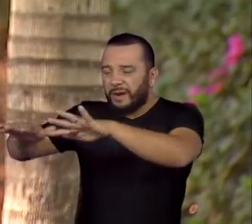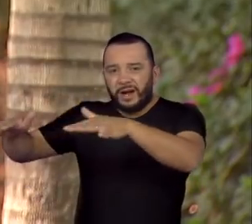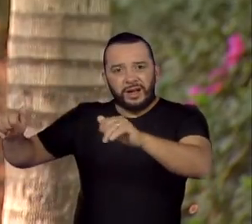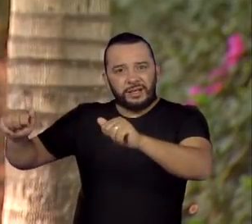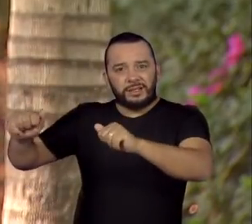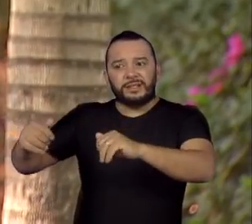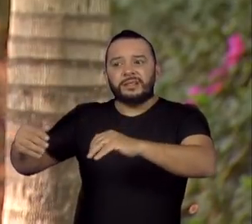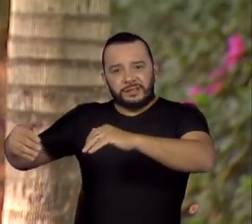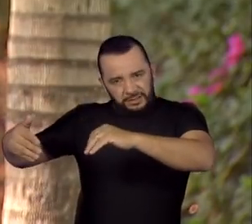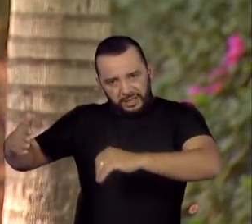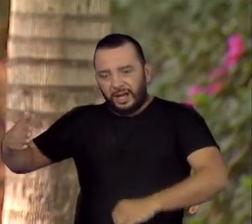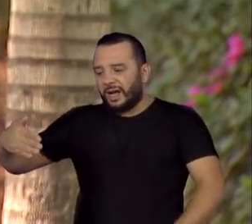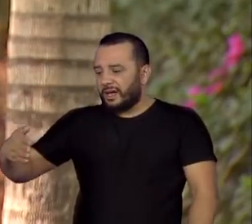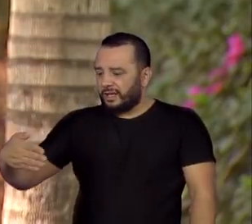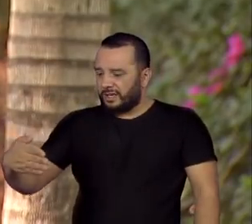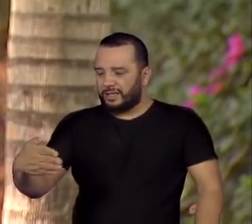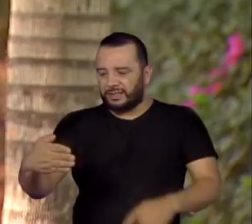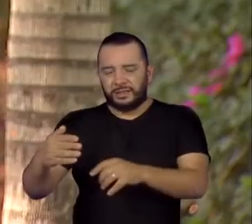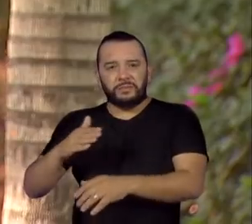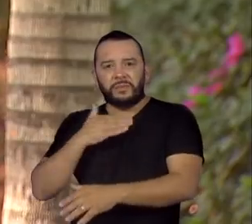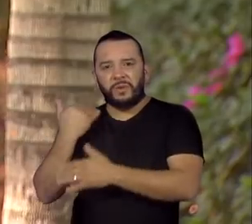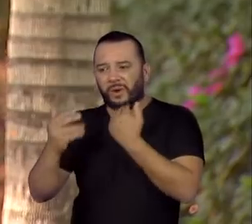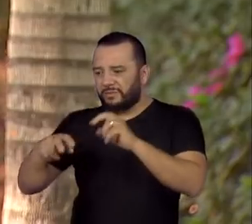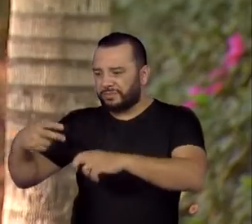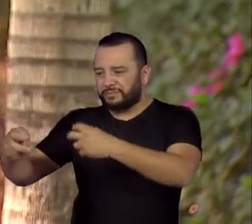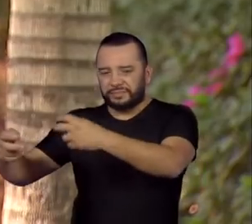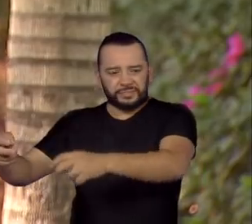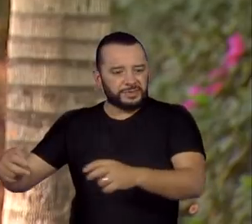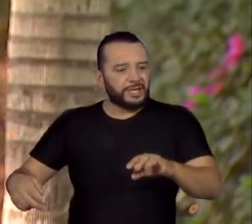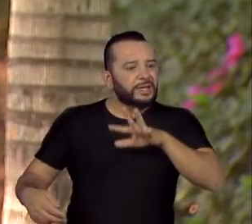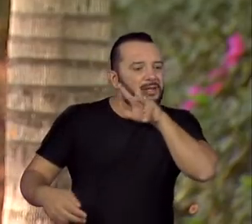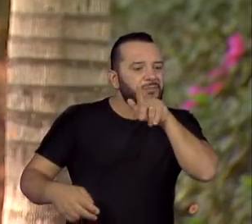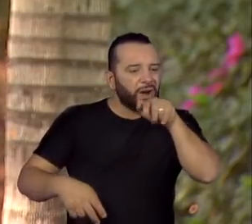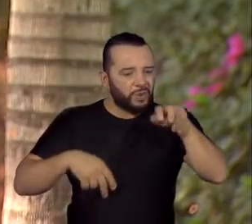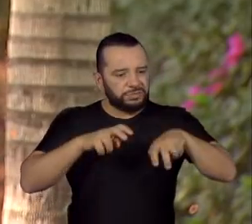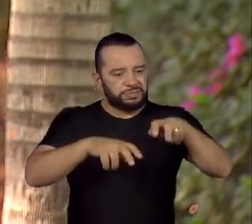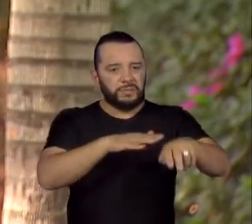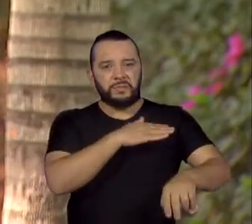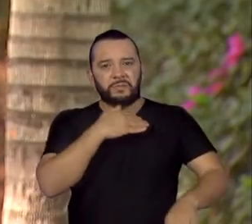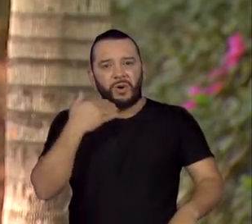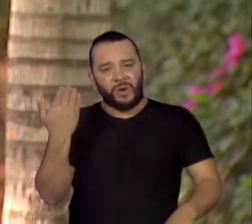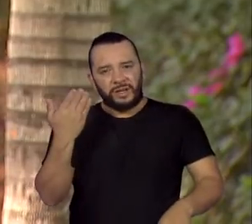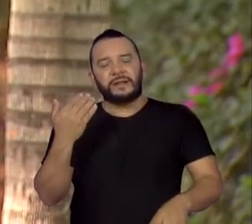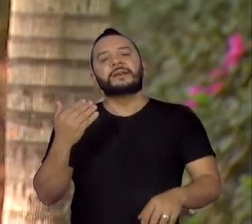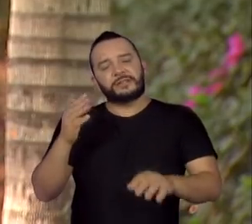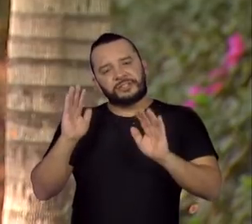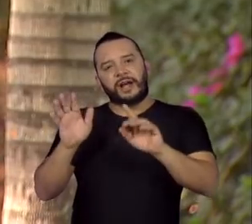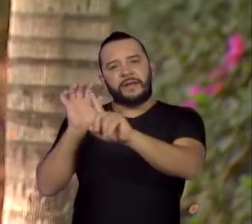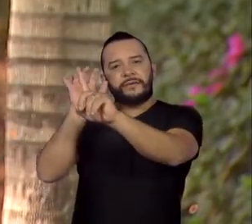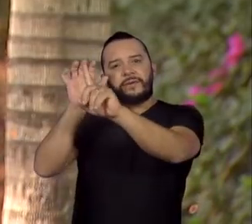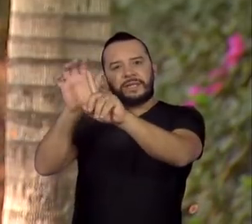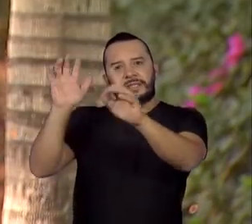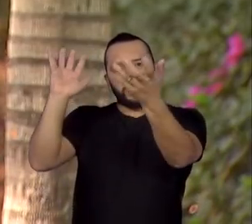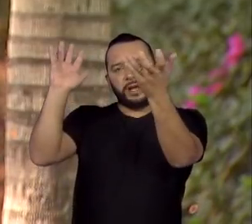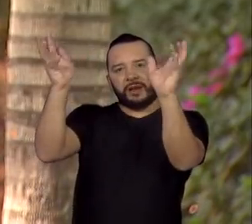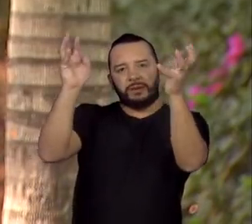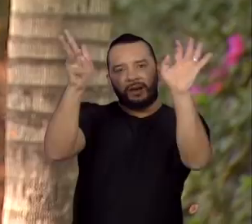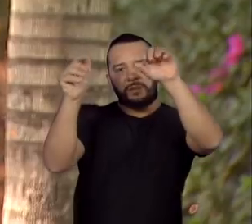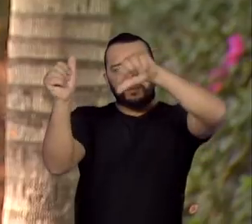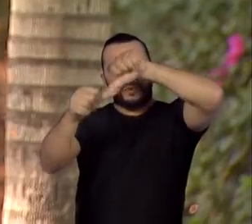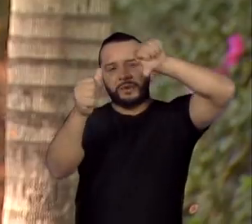e intensifica as mudanças climáticas. Um ciclo vicioso que precisa ser